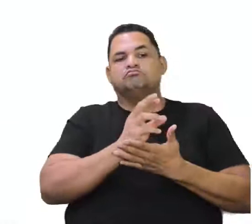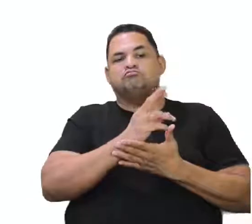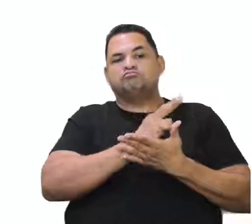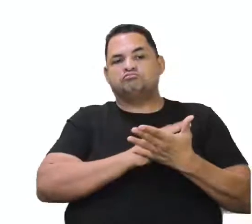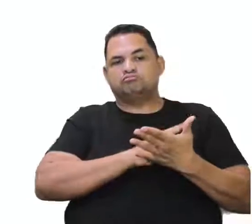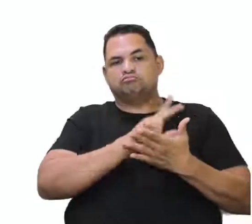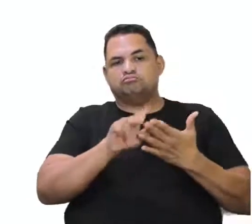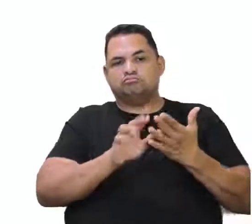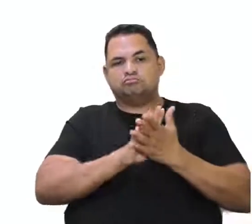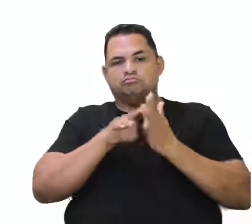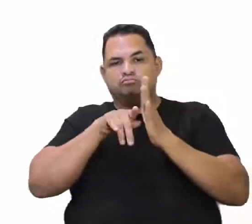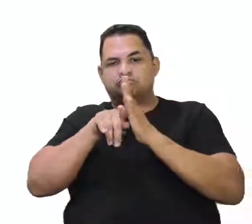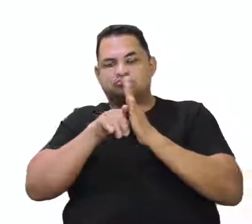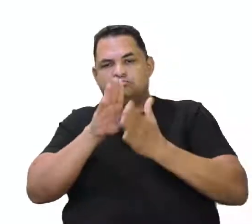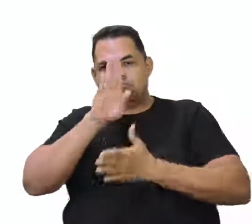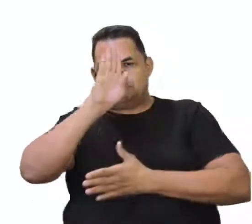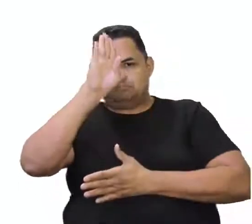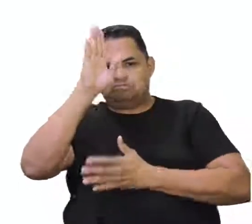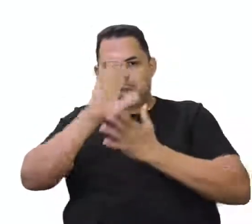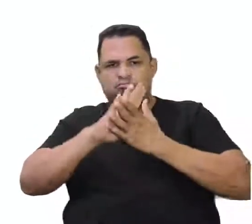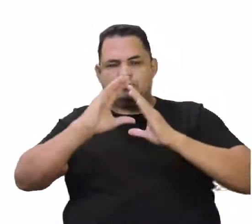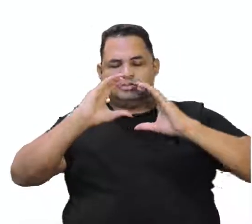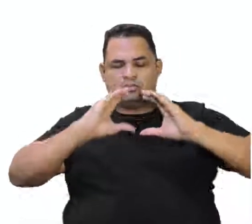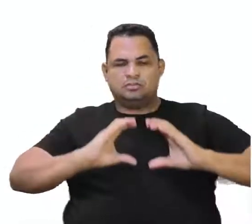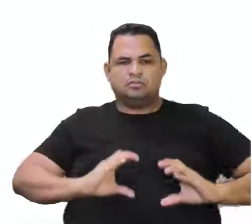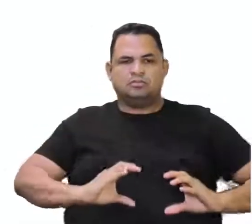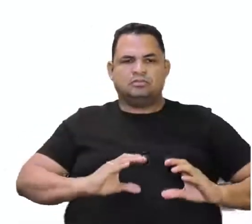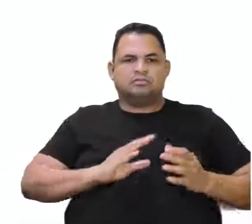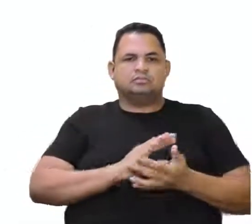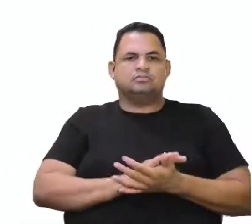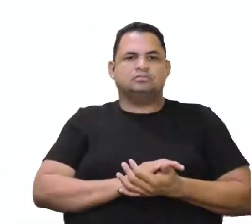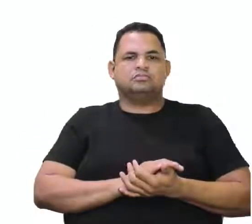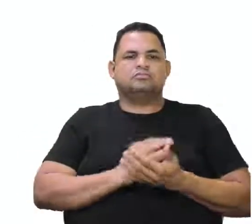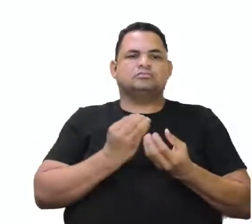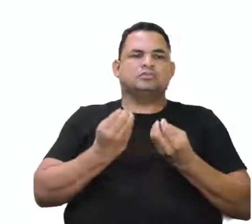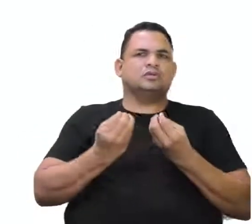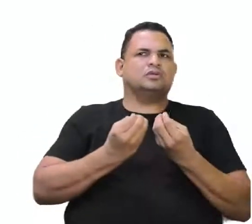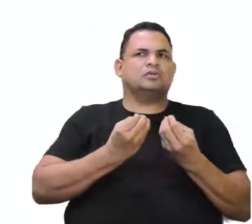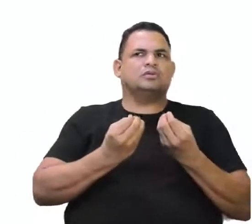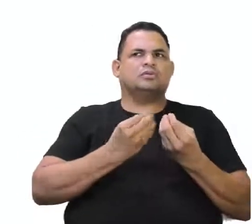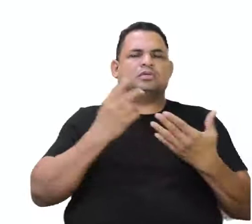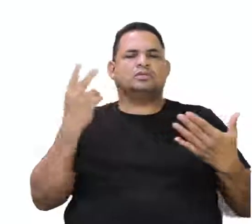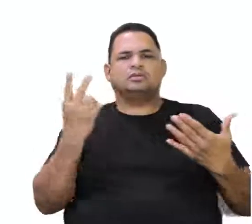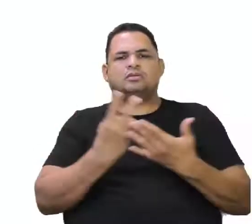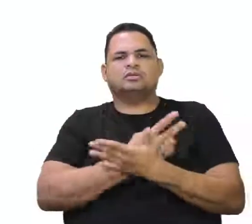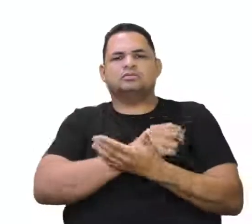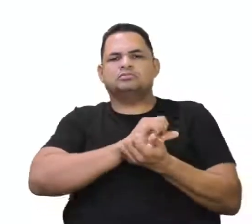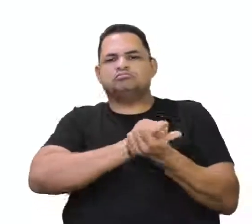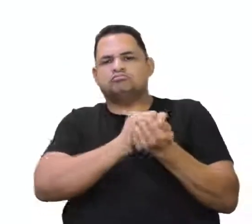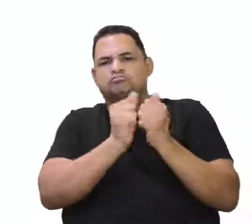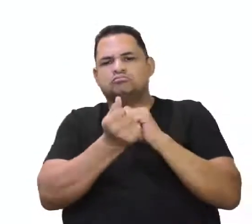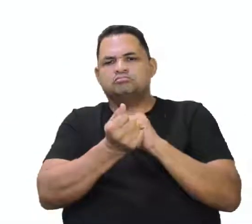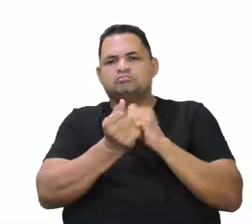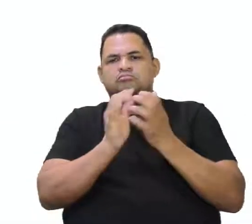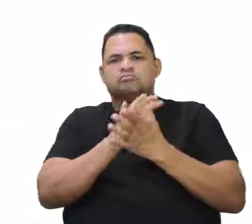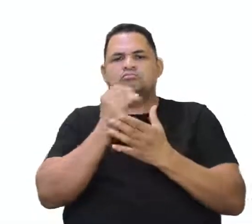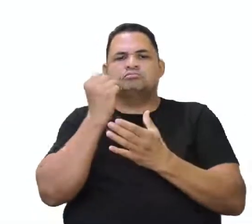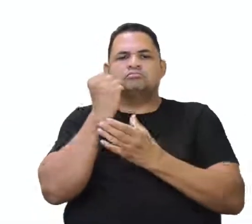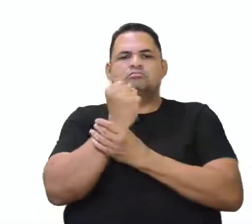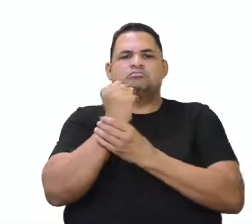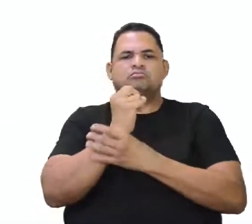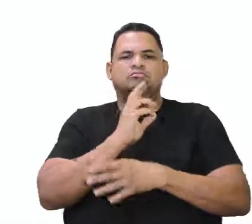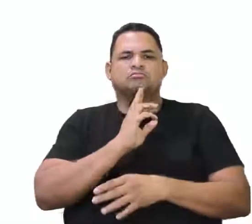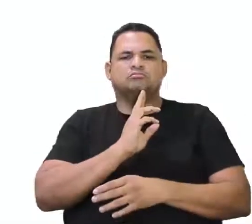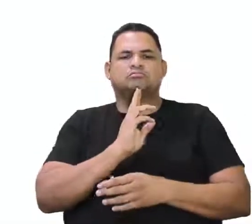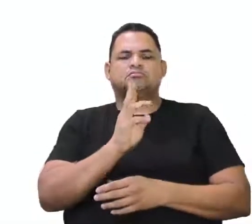indivíduo, analisando-se principalmente o quê? O seu comportamento, os mecanismos adaptativos que vão garantir